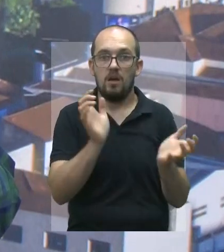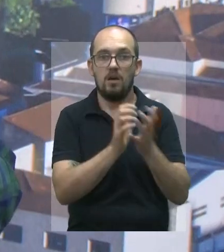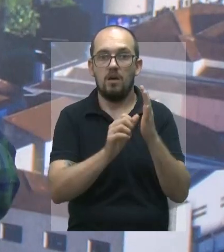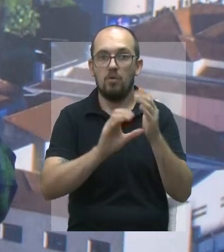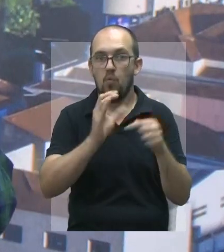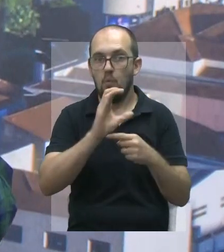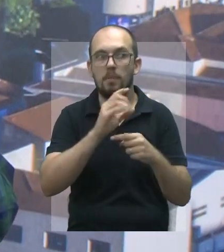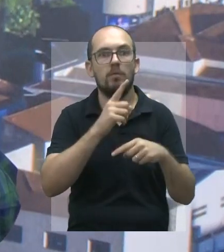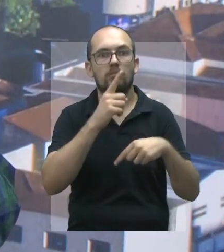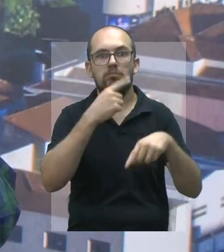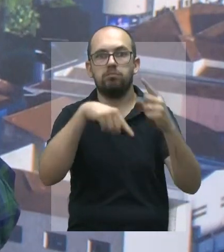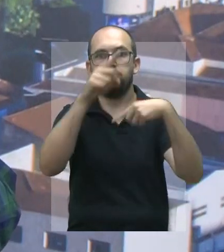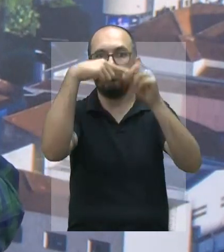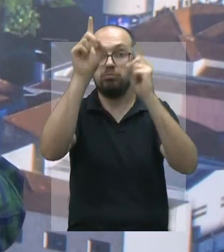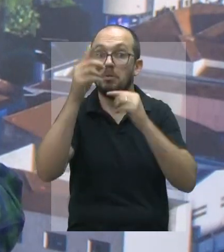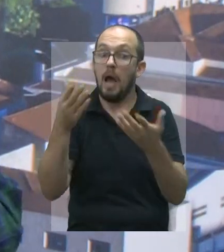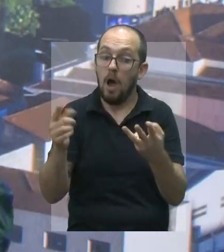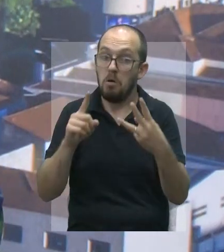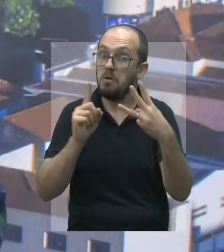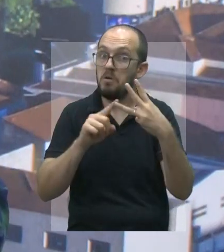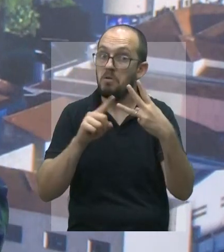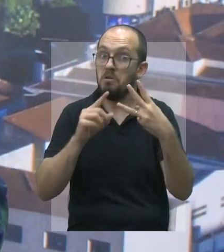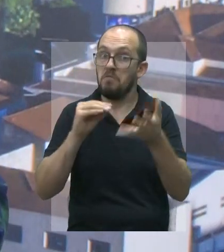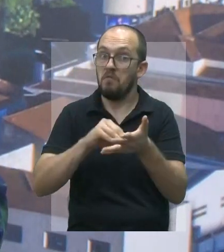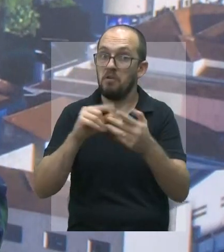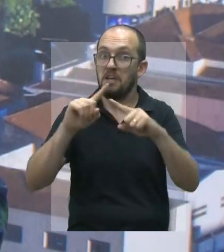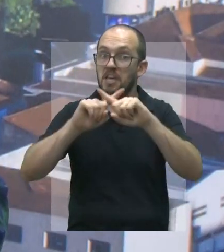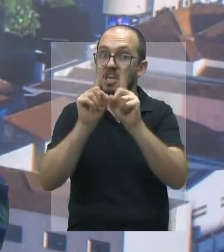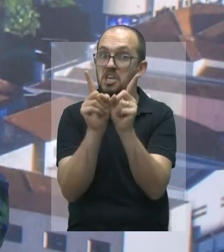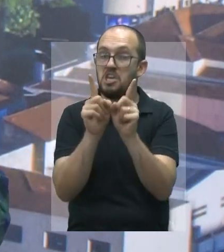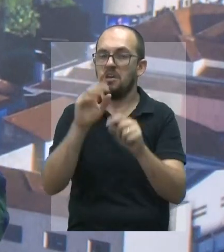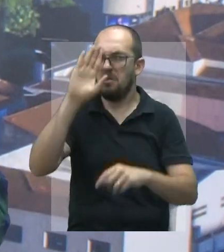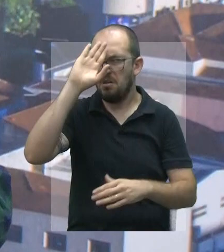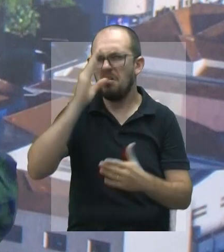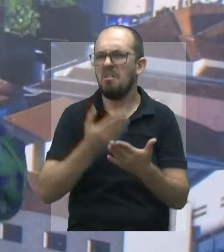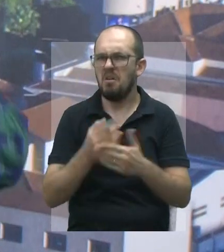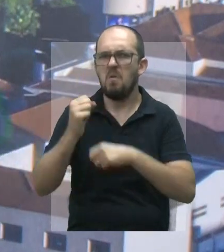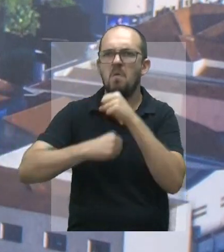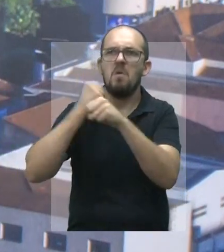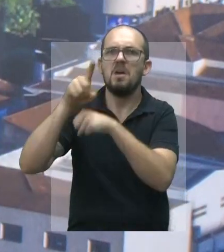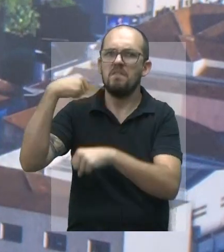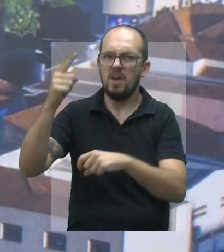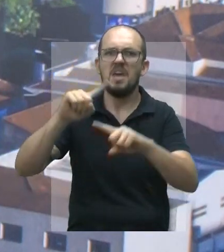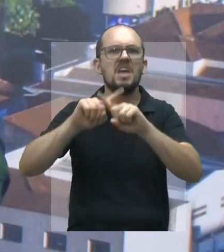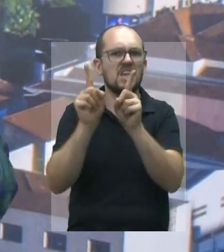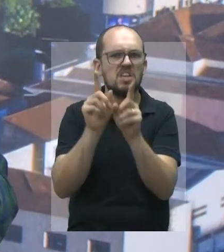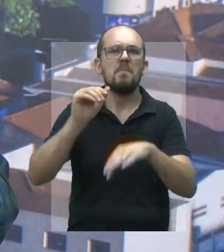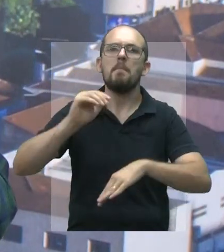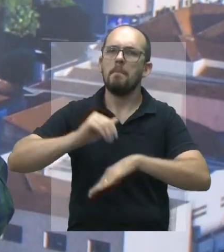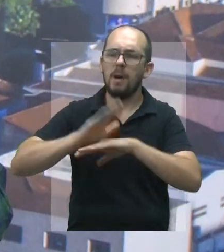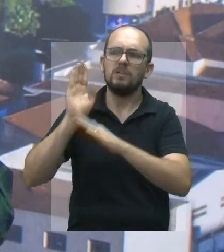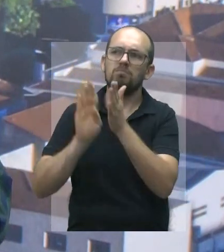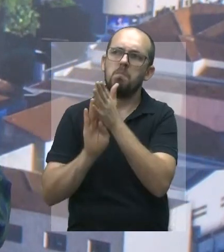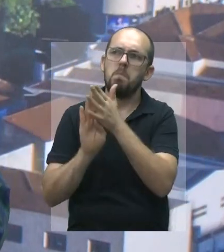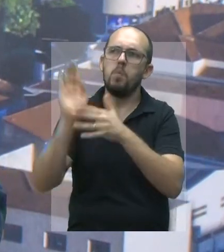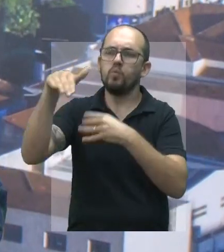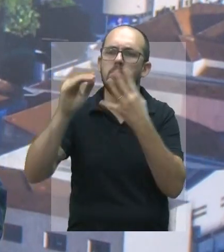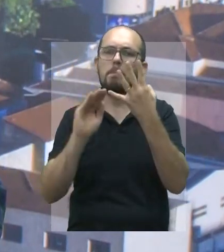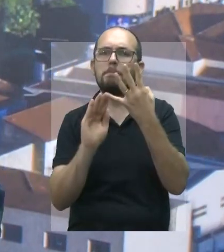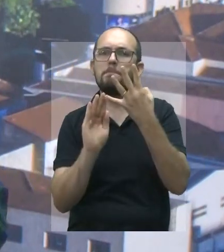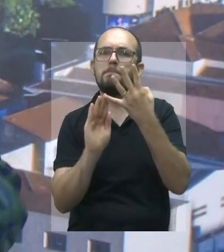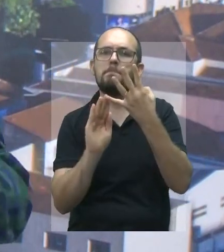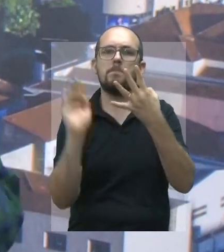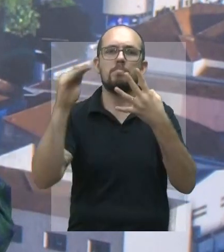de Jaú está nesse caminho aí. Eu acredito que ano que vem realmente o 15 vai estar ainda mais habilitado para subir para a